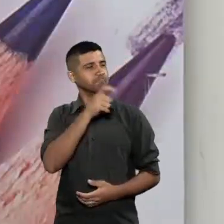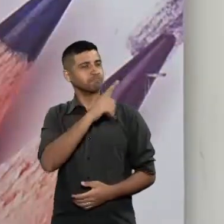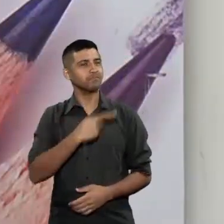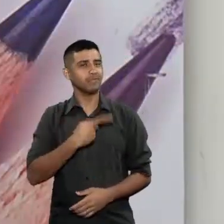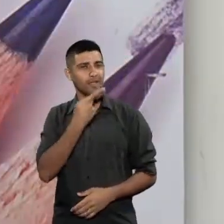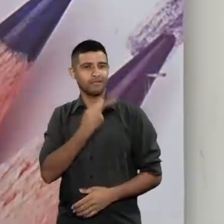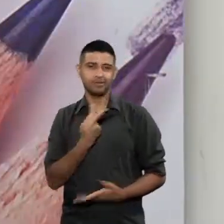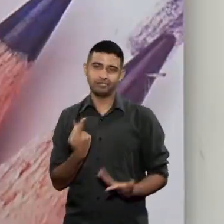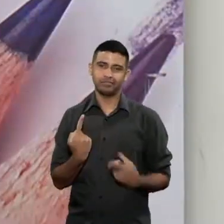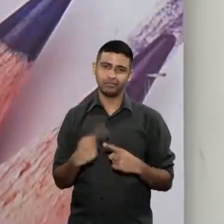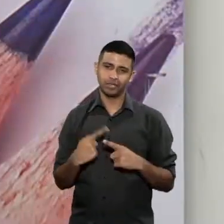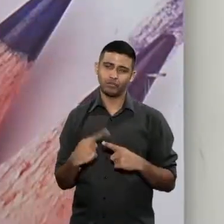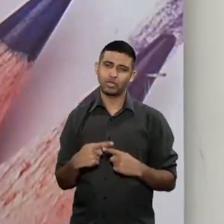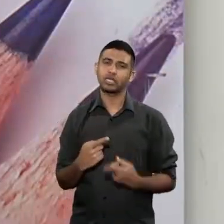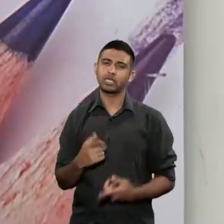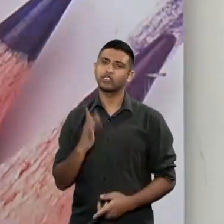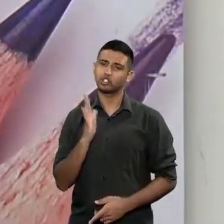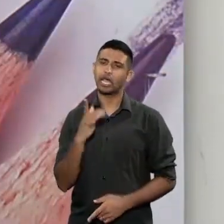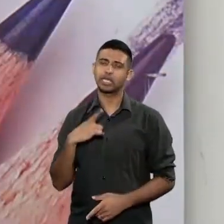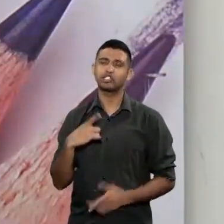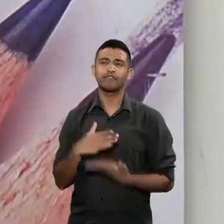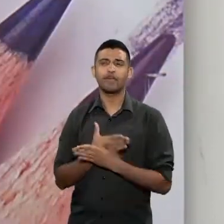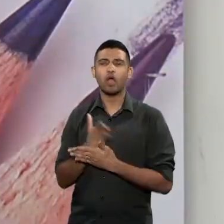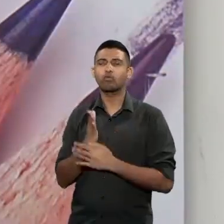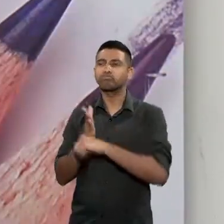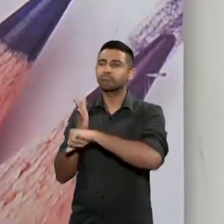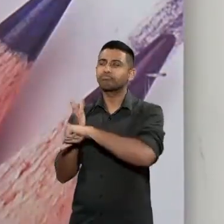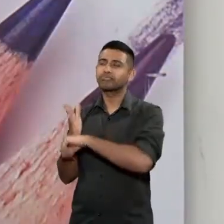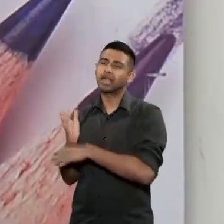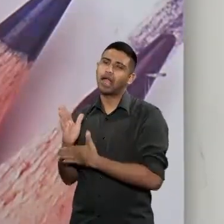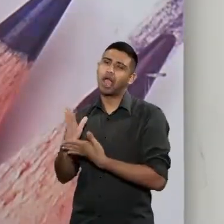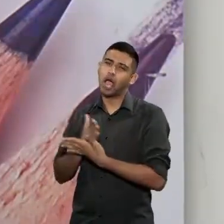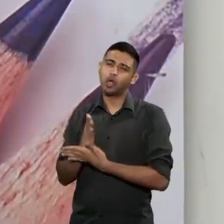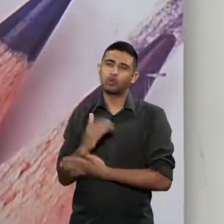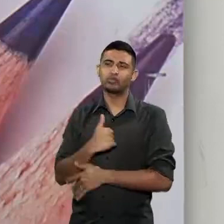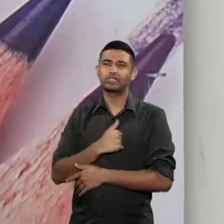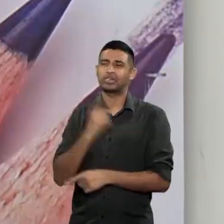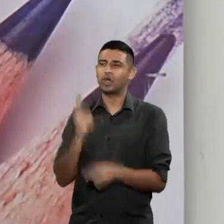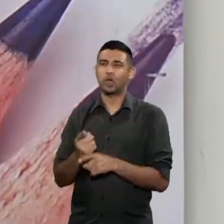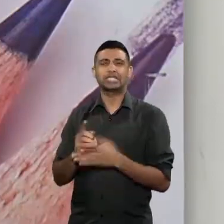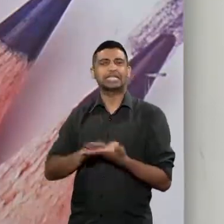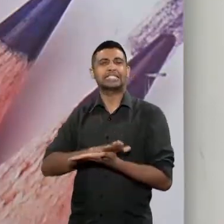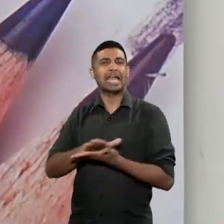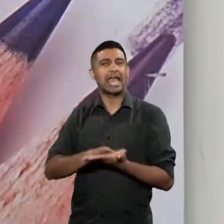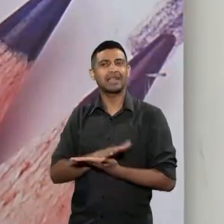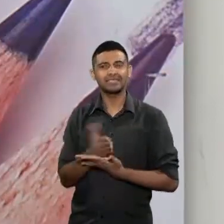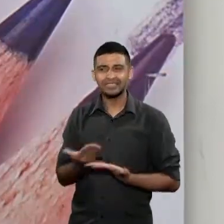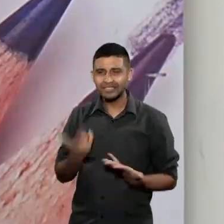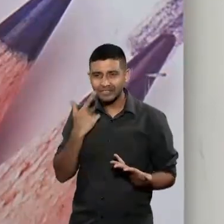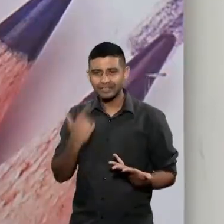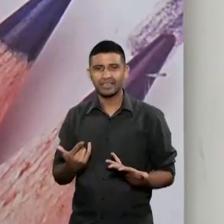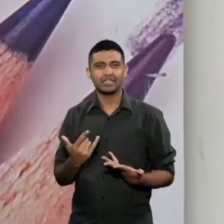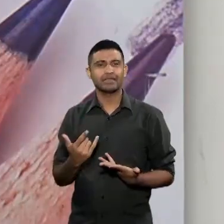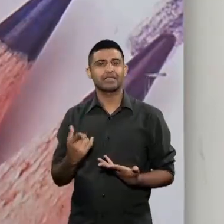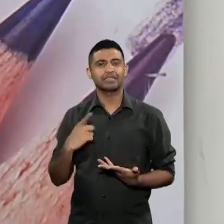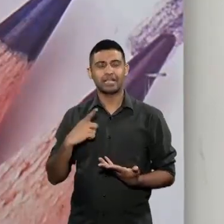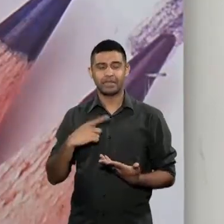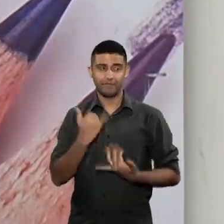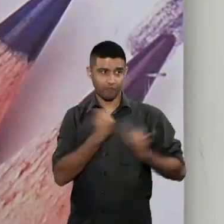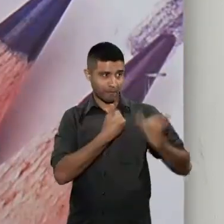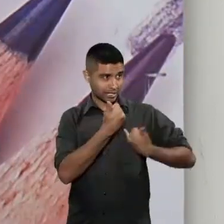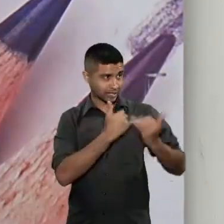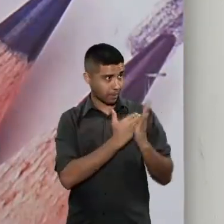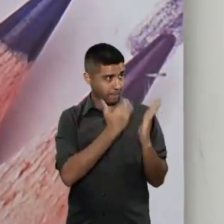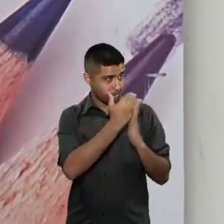falou, porque, assim, já tive acesso a alguns casos que a pessoa realmente não conseguia achar o diagnóstico. Sim. E quanto mais informação a gente